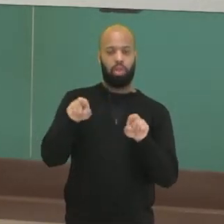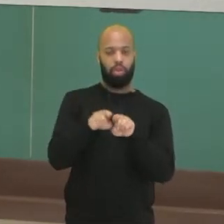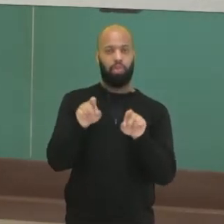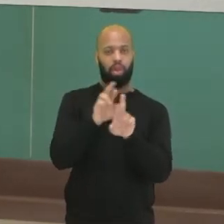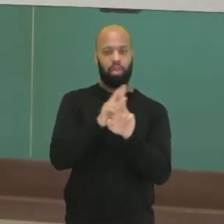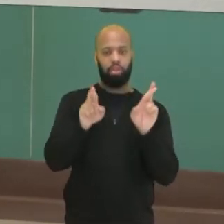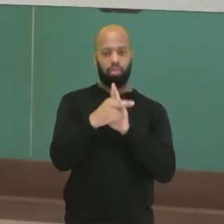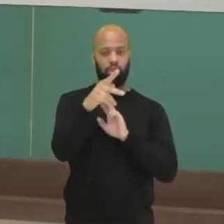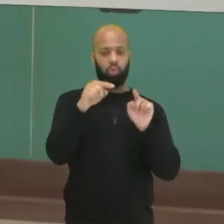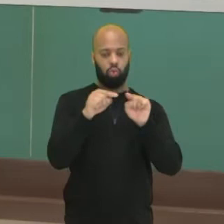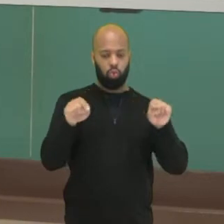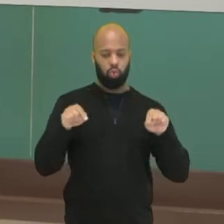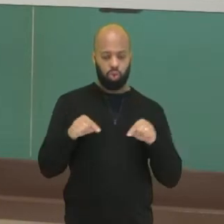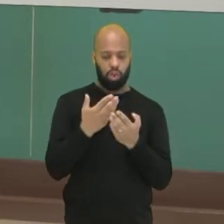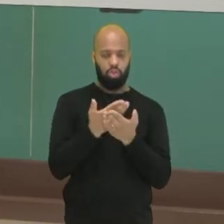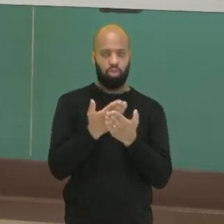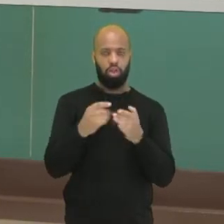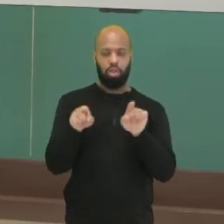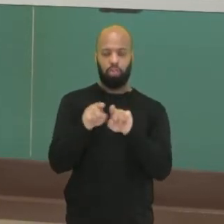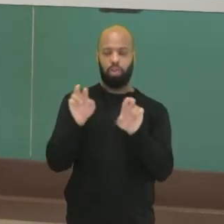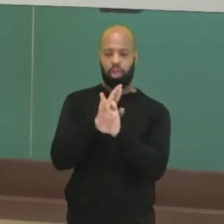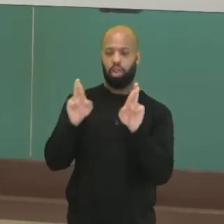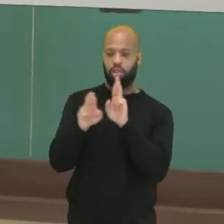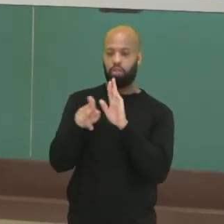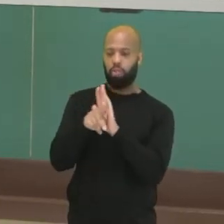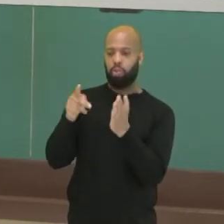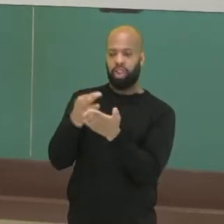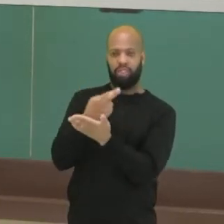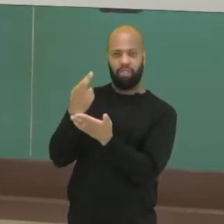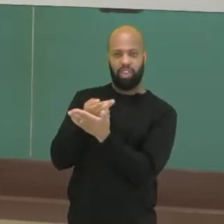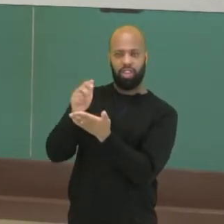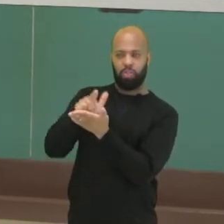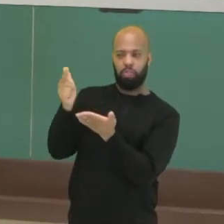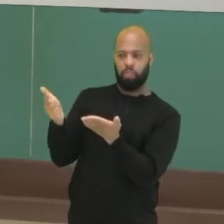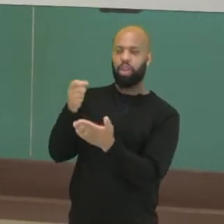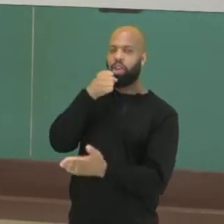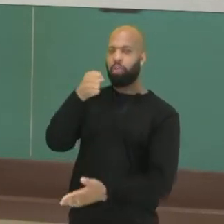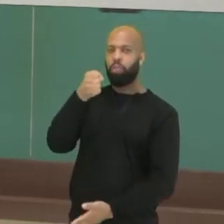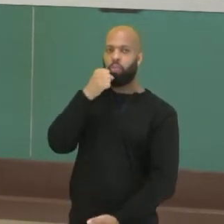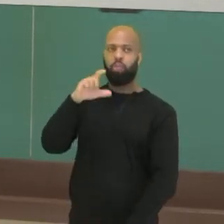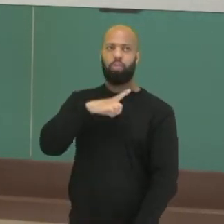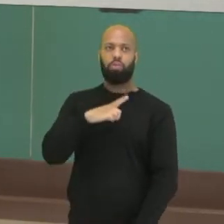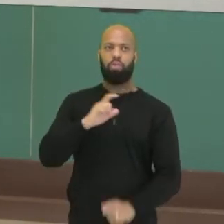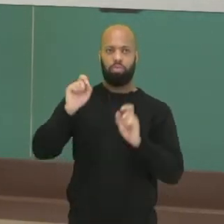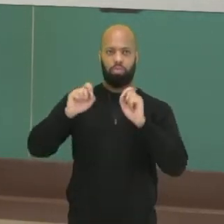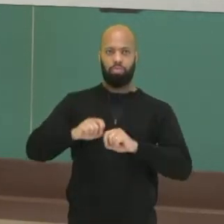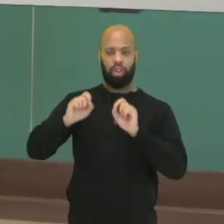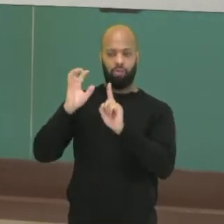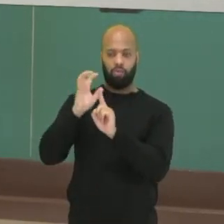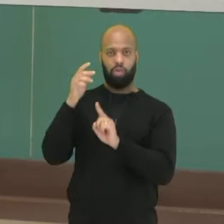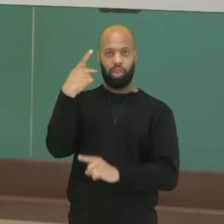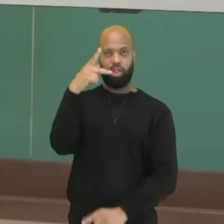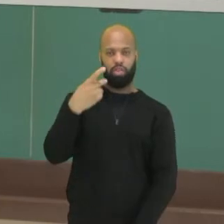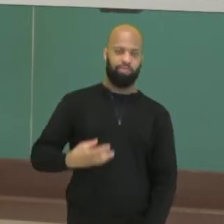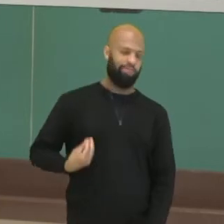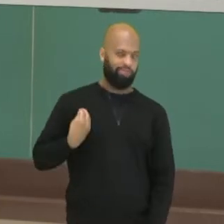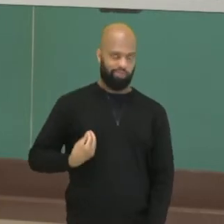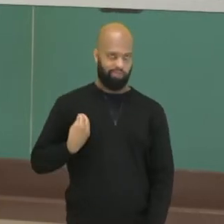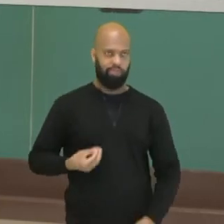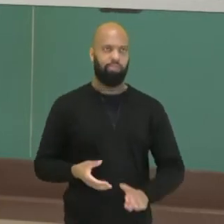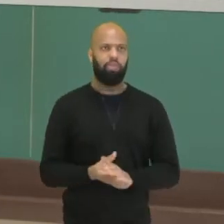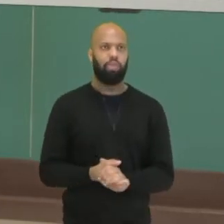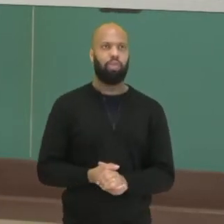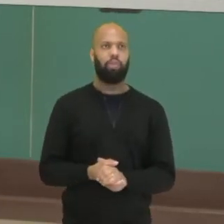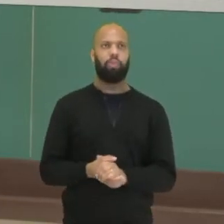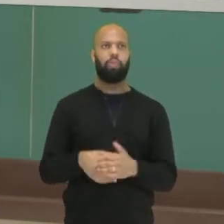aí com as situações, com reportagens, com questões aí que podem implicar diretamente nas nossas vidas. Então vamos lá,